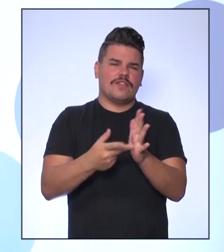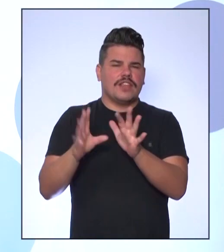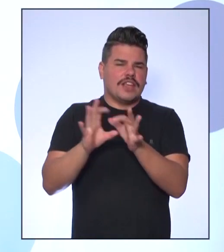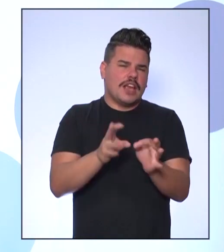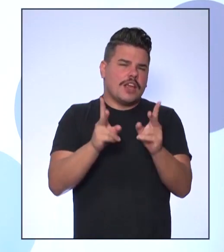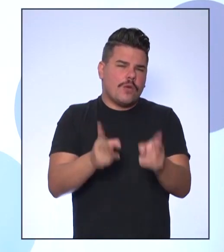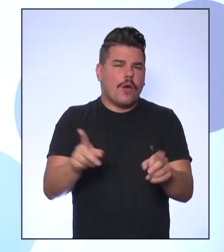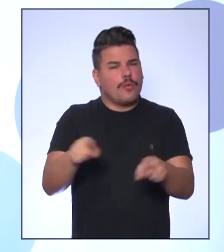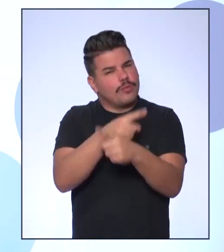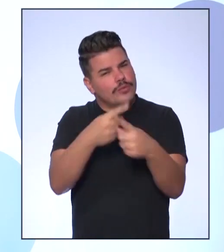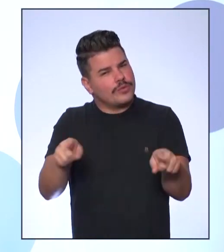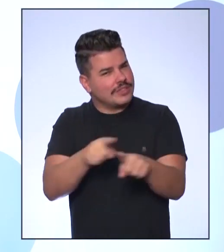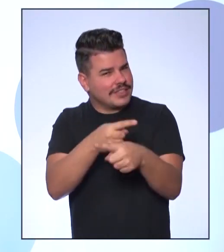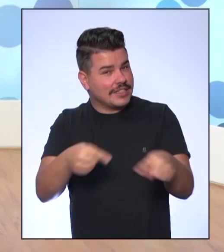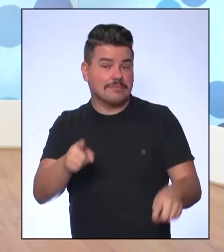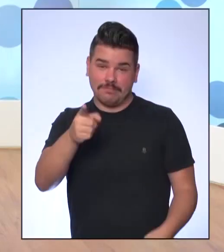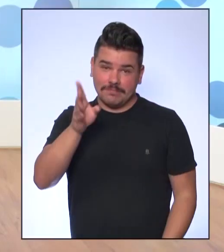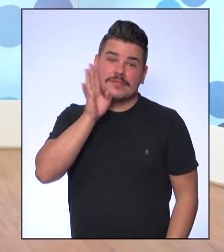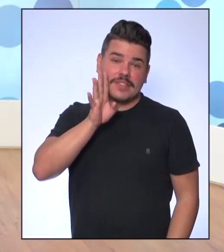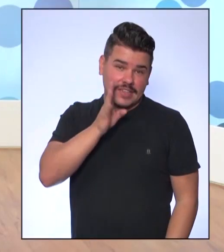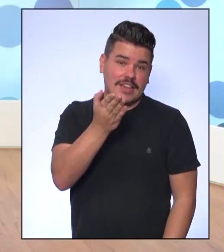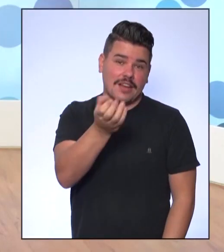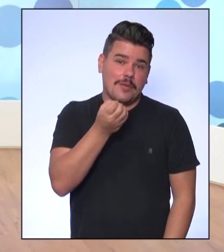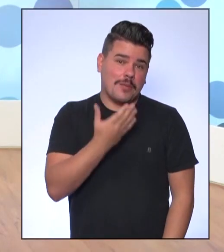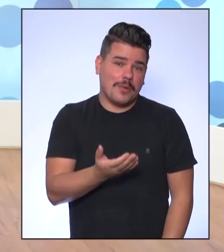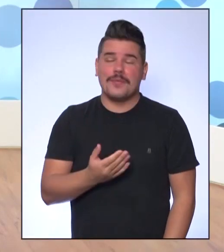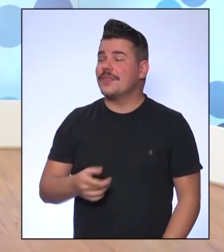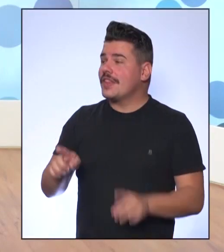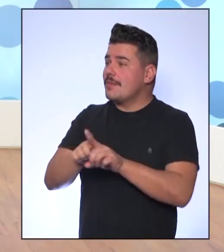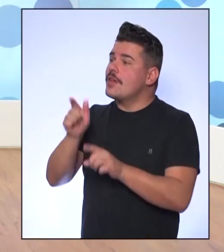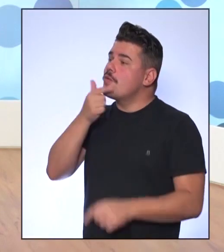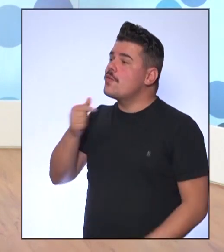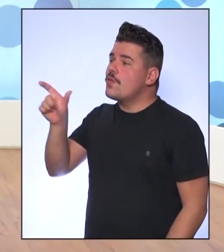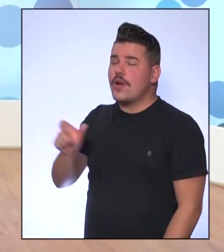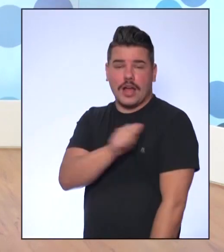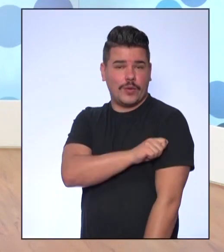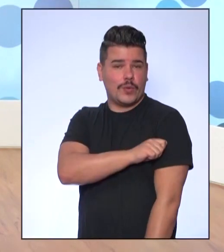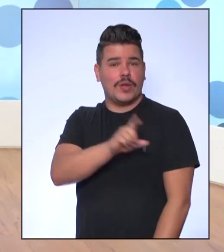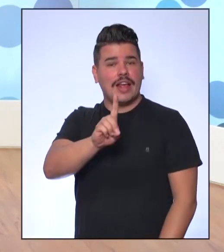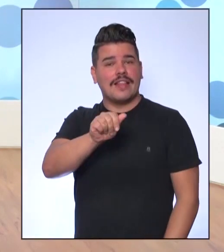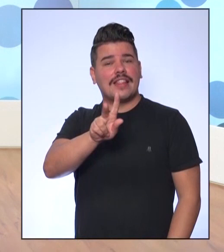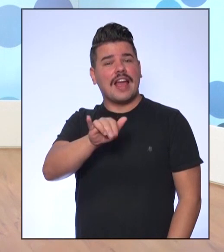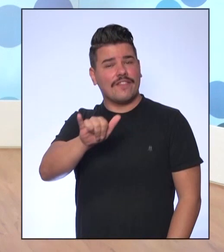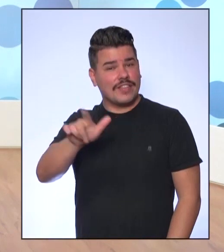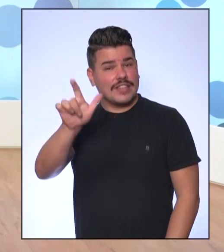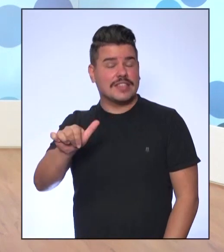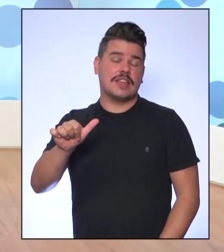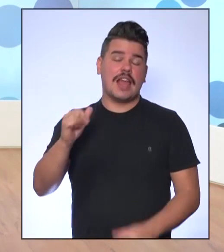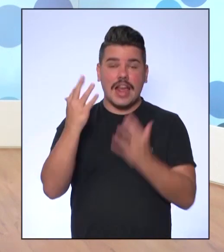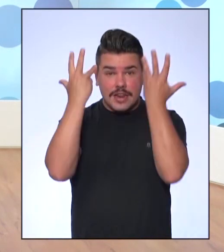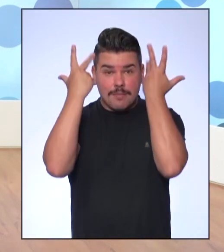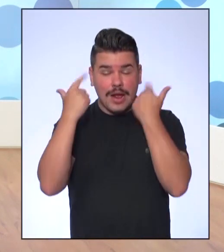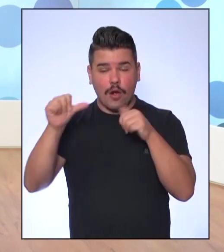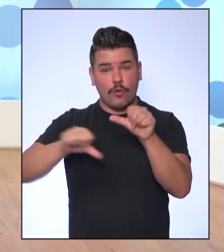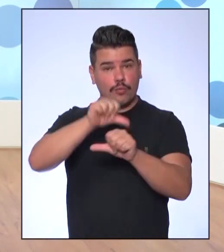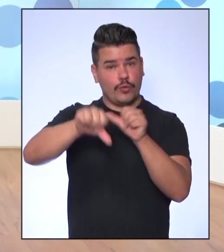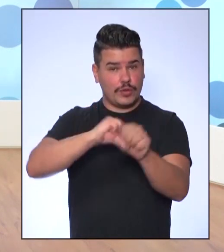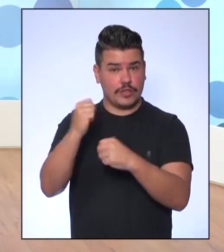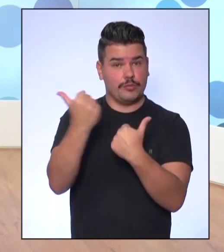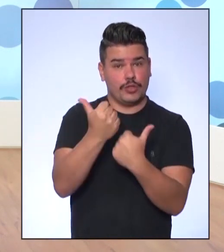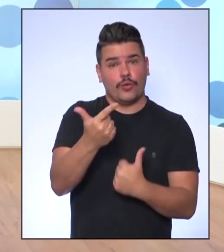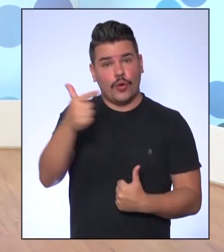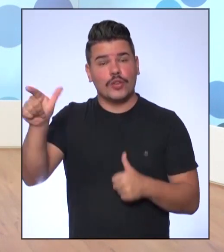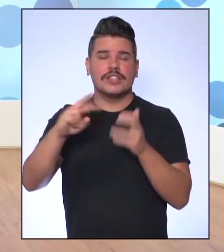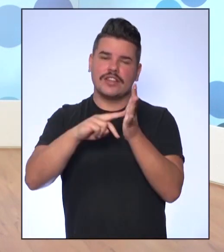ele é isso. Bacana. E o Davi diz que se mudasse o animal, também mudaria o sentido, né? O que eu acredito que